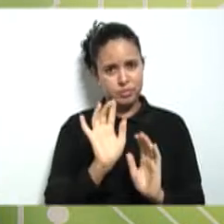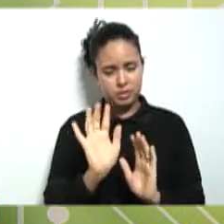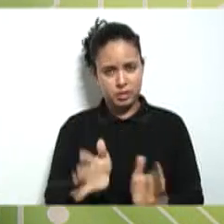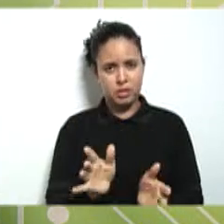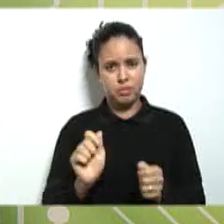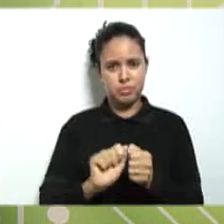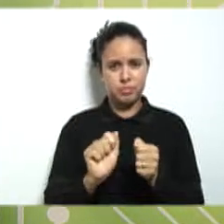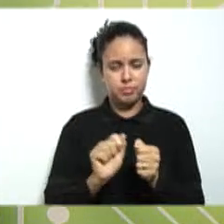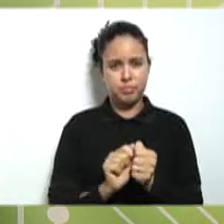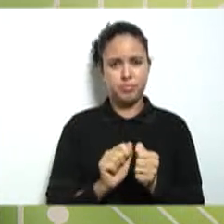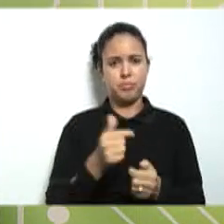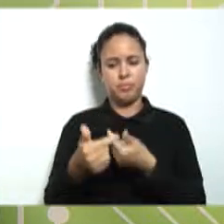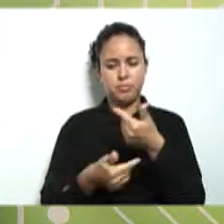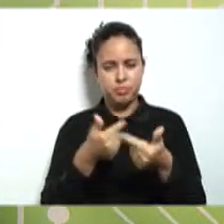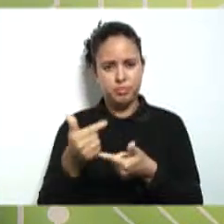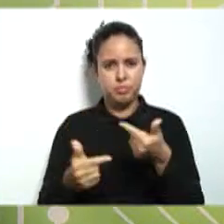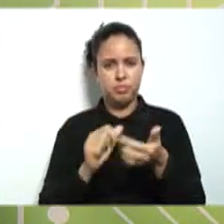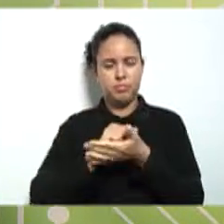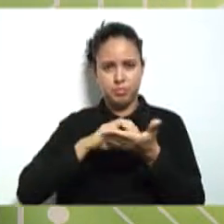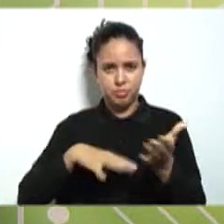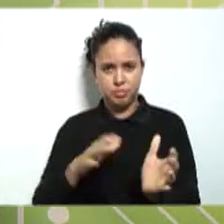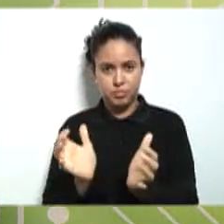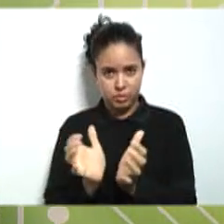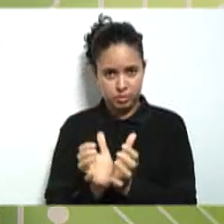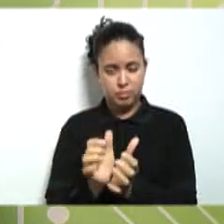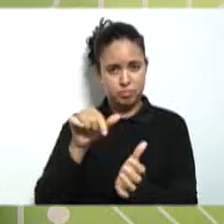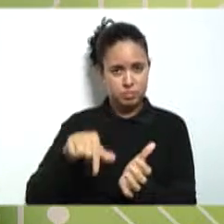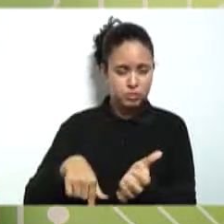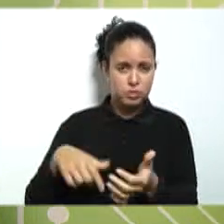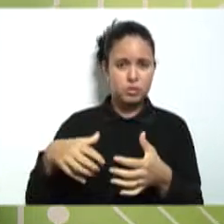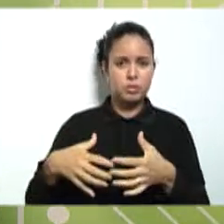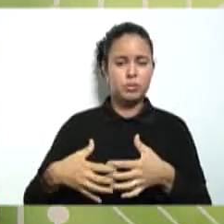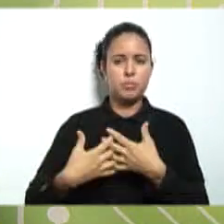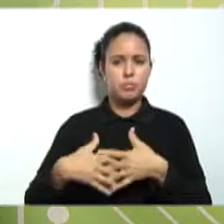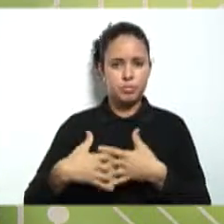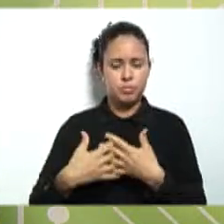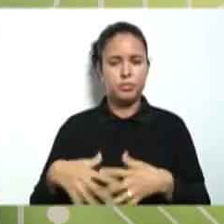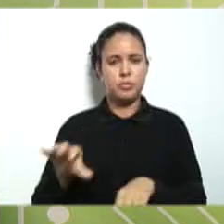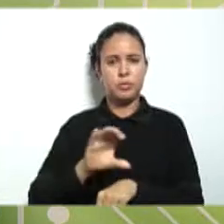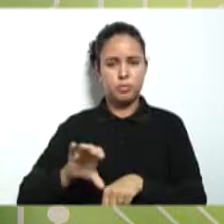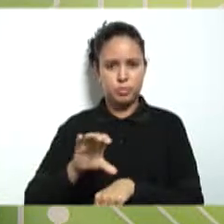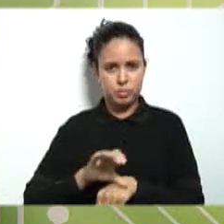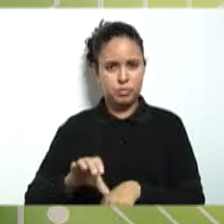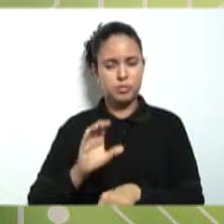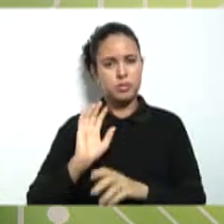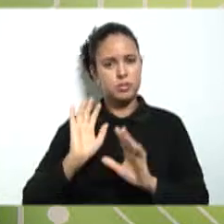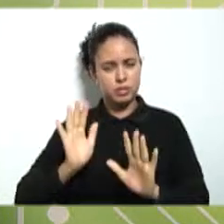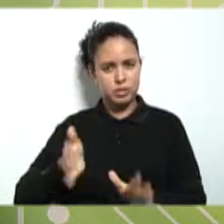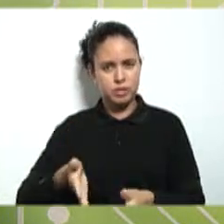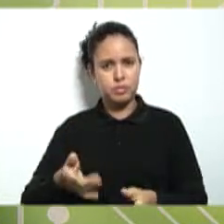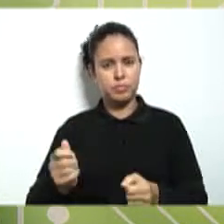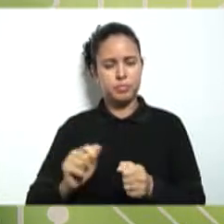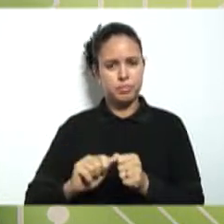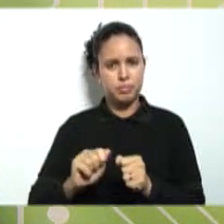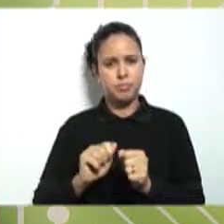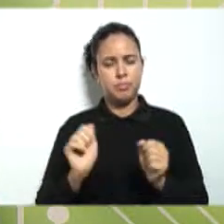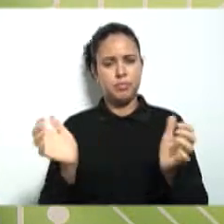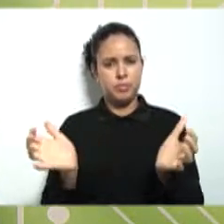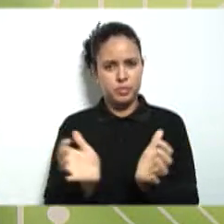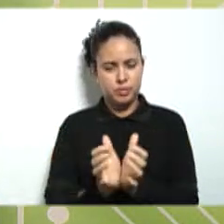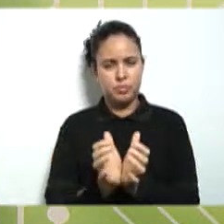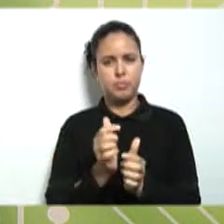Você já fez um trabalho em grupo para alguma disciplina na escola? Aqui mesmo, na nossa mediação tecnológica, você já fez algum trabalho com a sala inteira? A